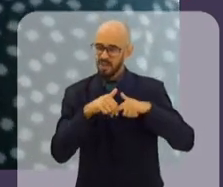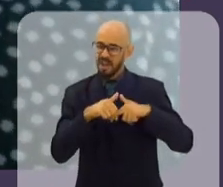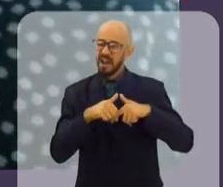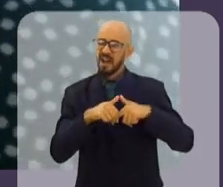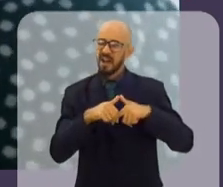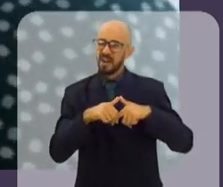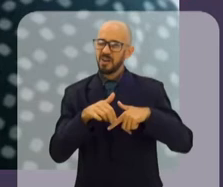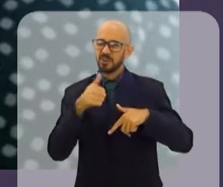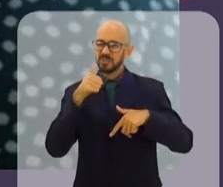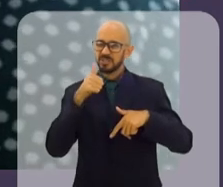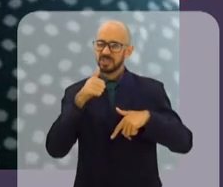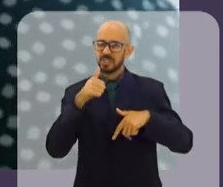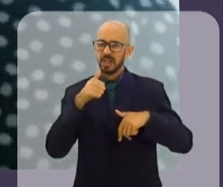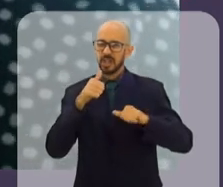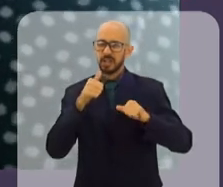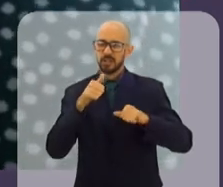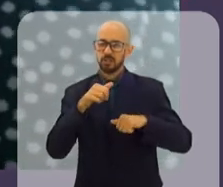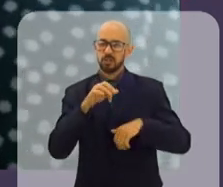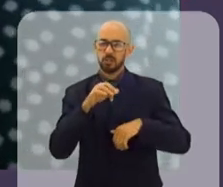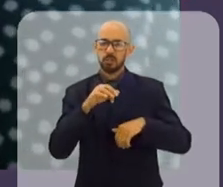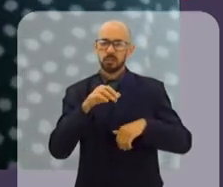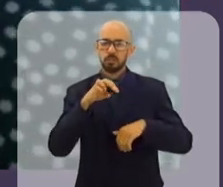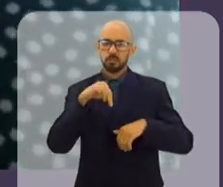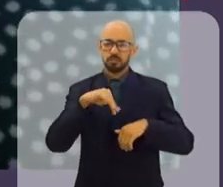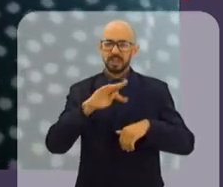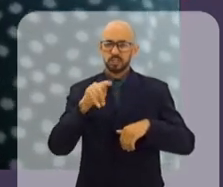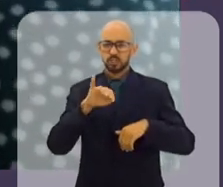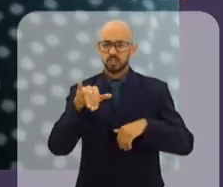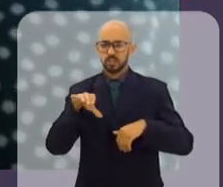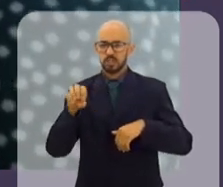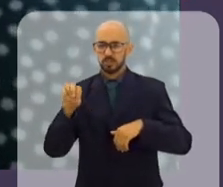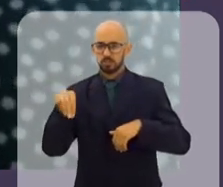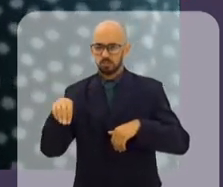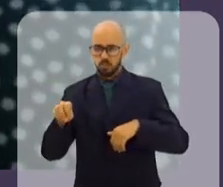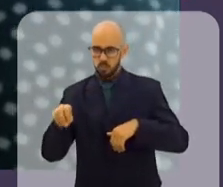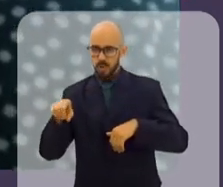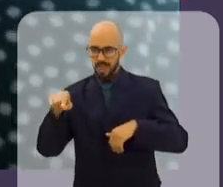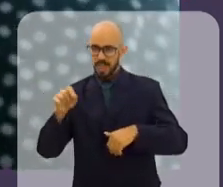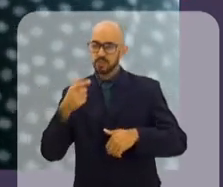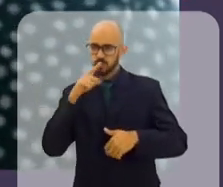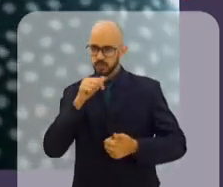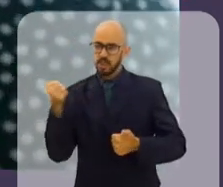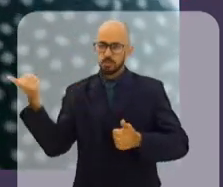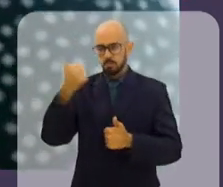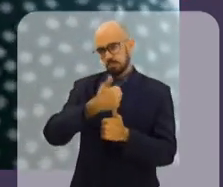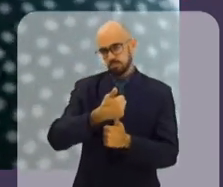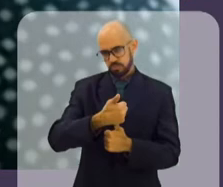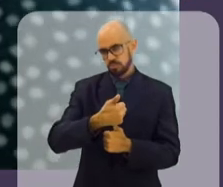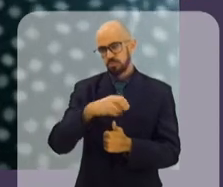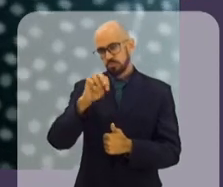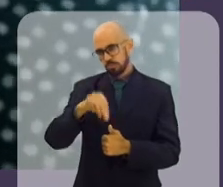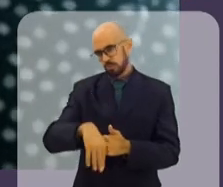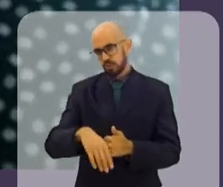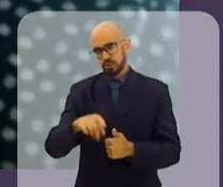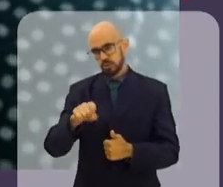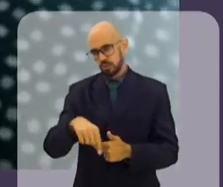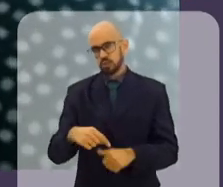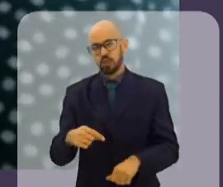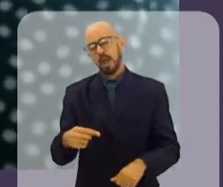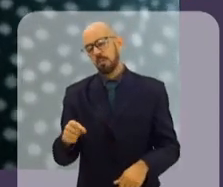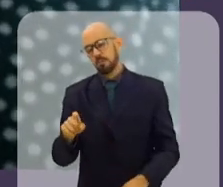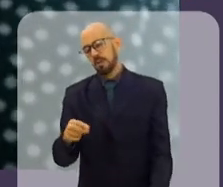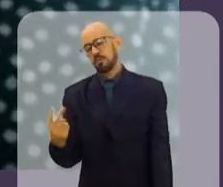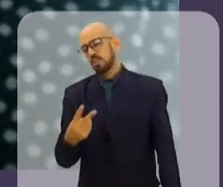que estão protagonizando o debate público no Brasil. Elas que estão dominando, elas que conseguem colocar a pauta. Isso aí é uma